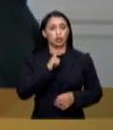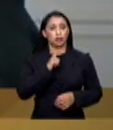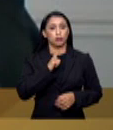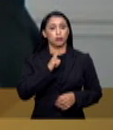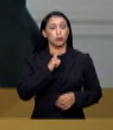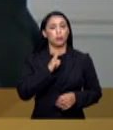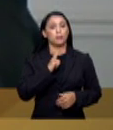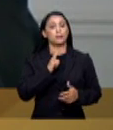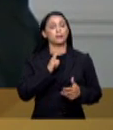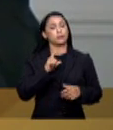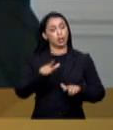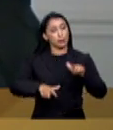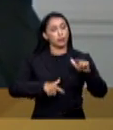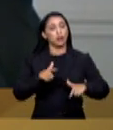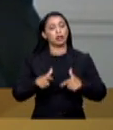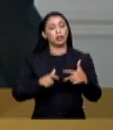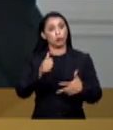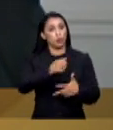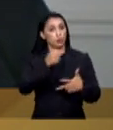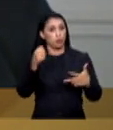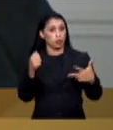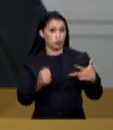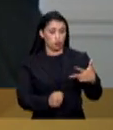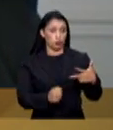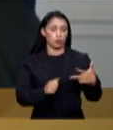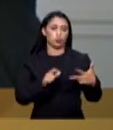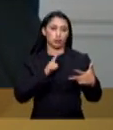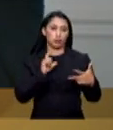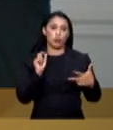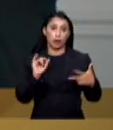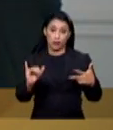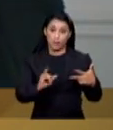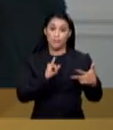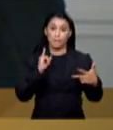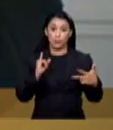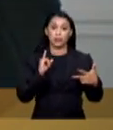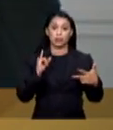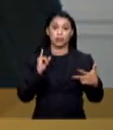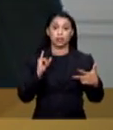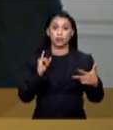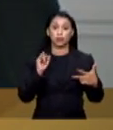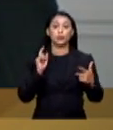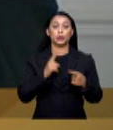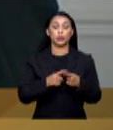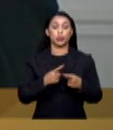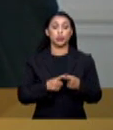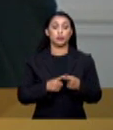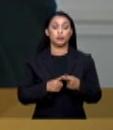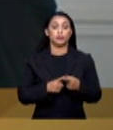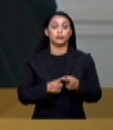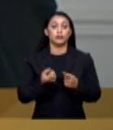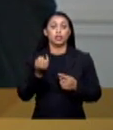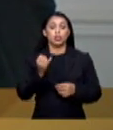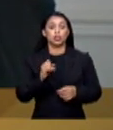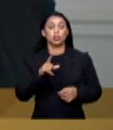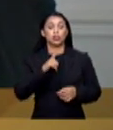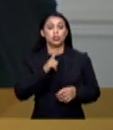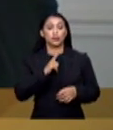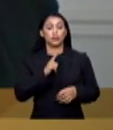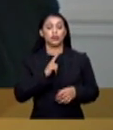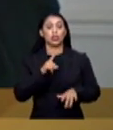atribuições do poder público. Me parece que esse final é muito importante, no exercício de